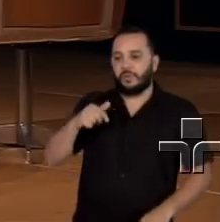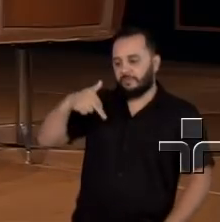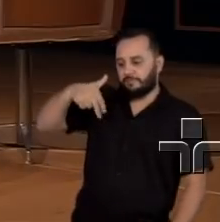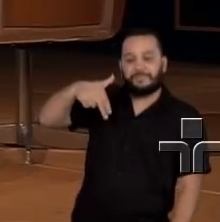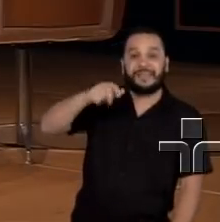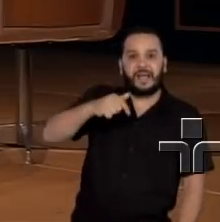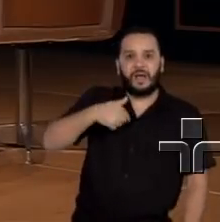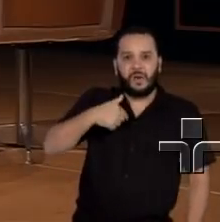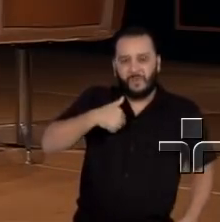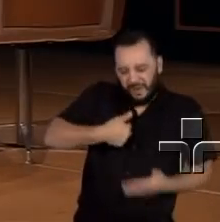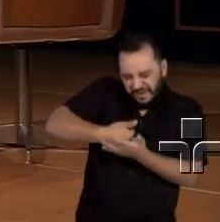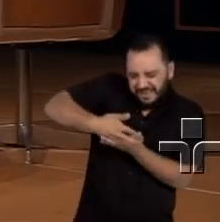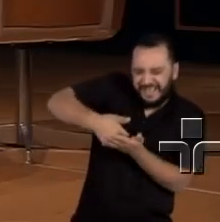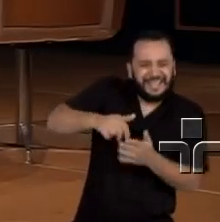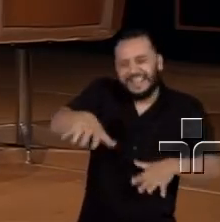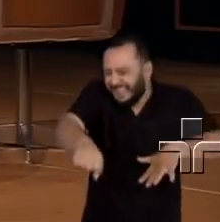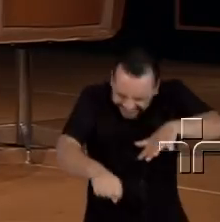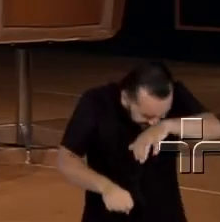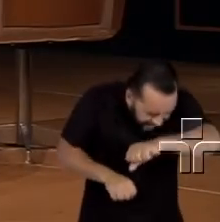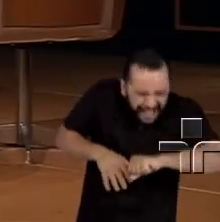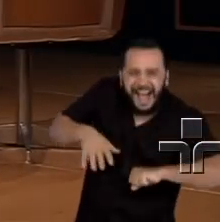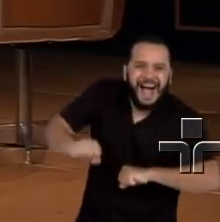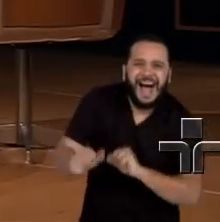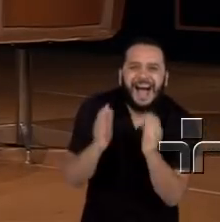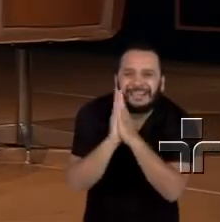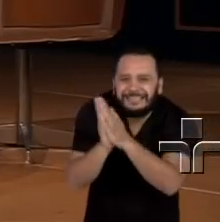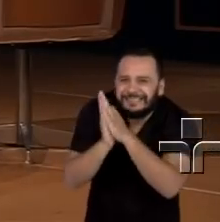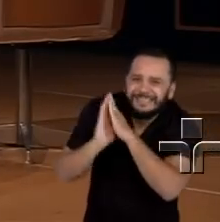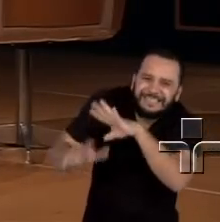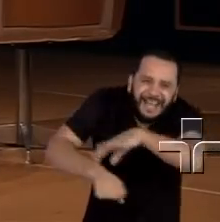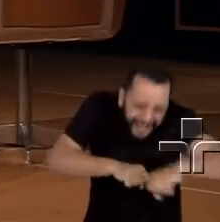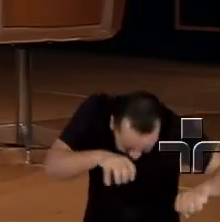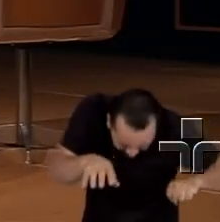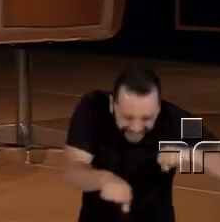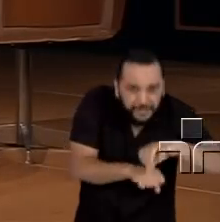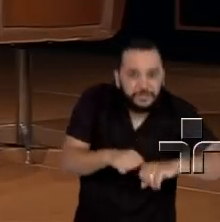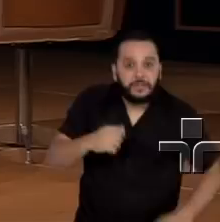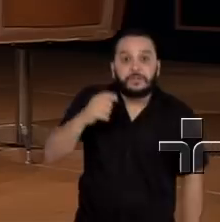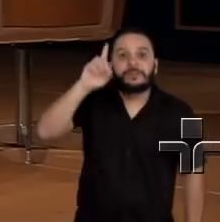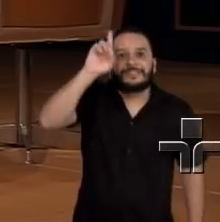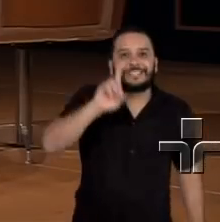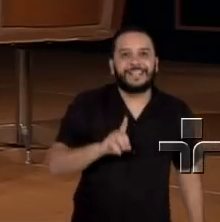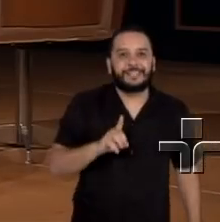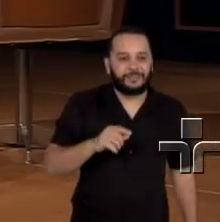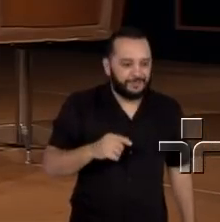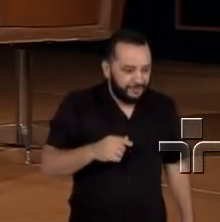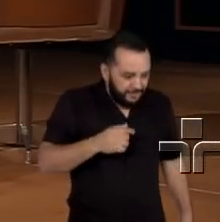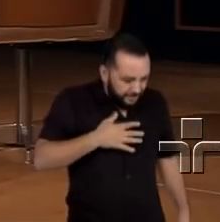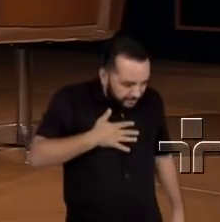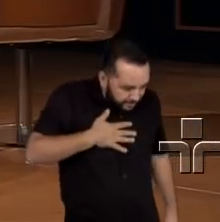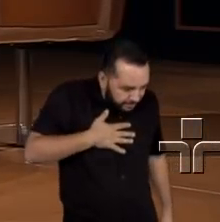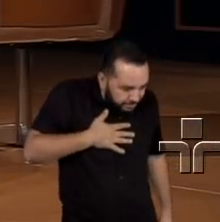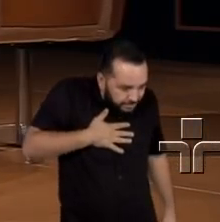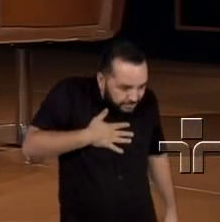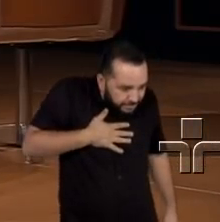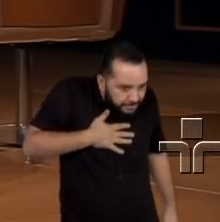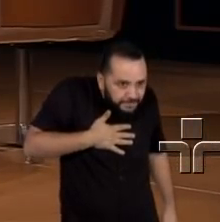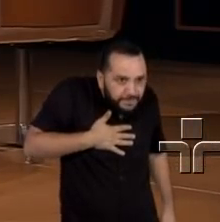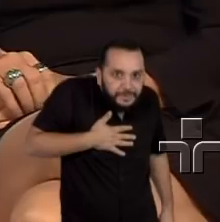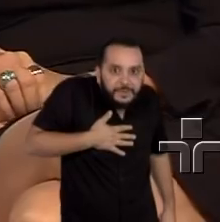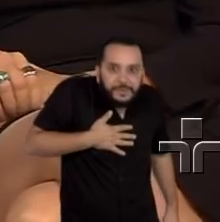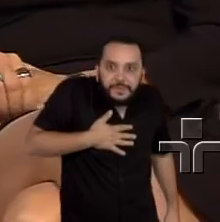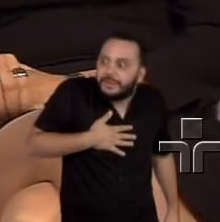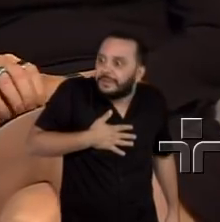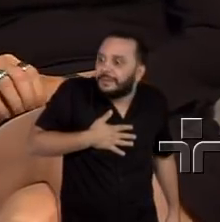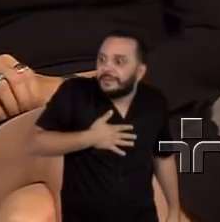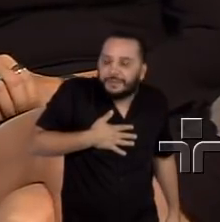arrastando. E falei, no texto todo, assim. O diretor, o Fagundes ficou com o olho assim. O diretor falou